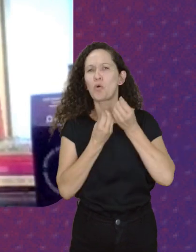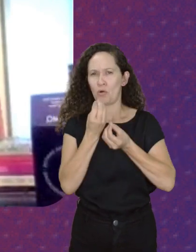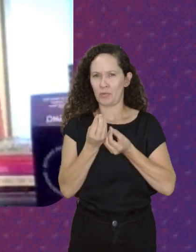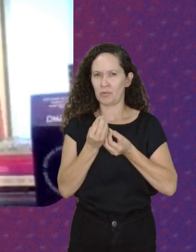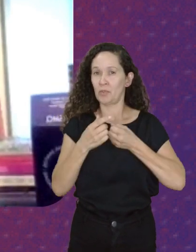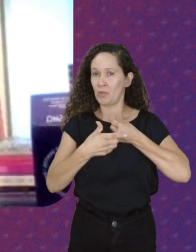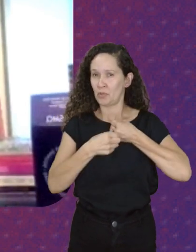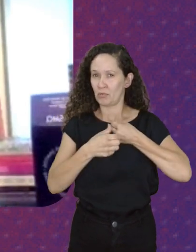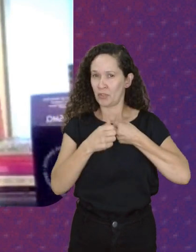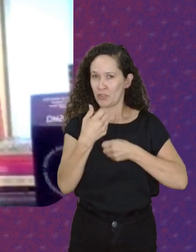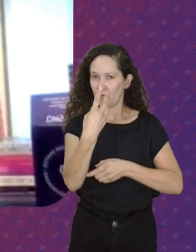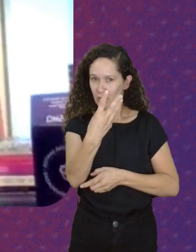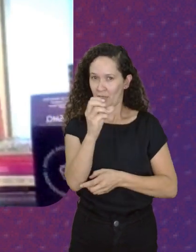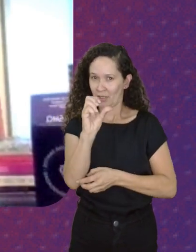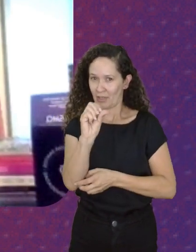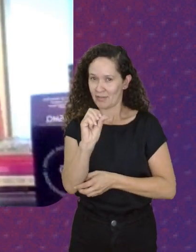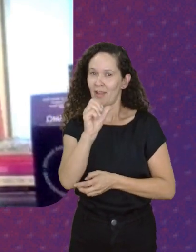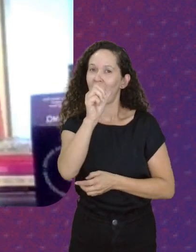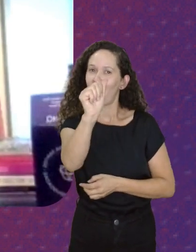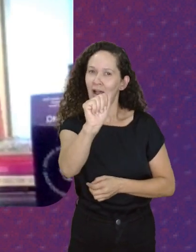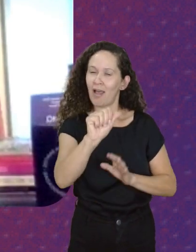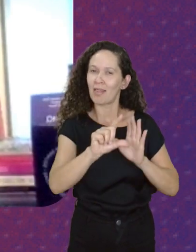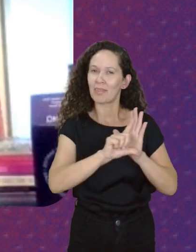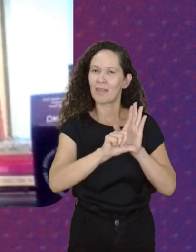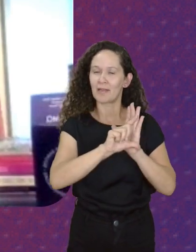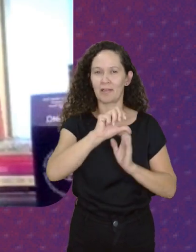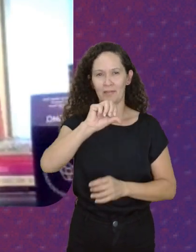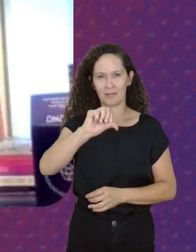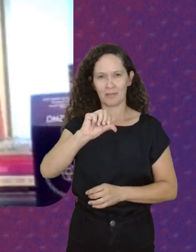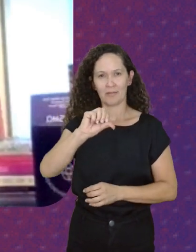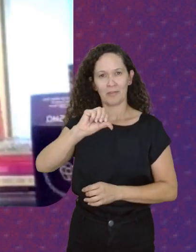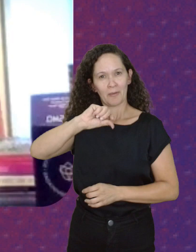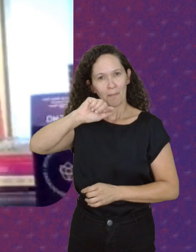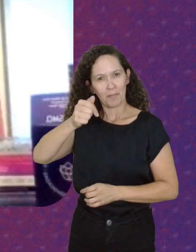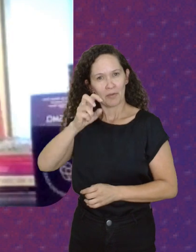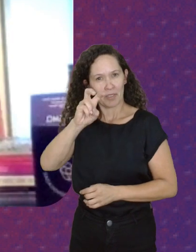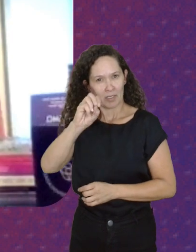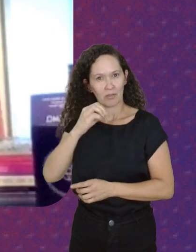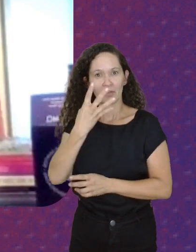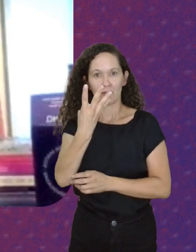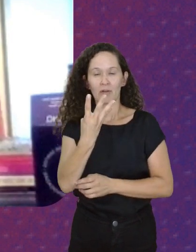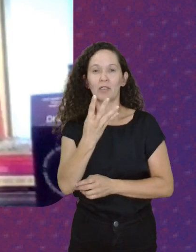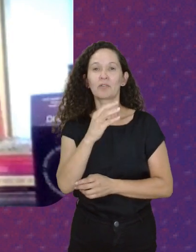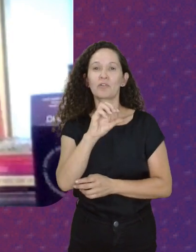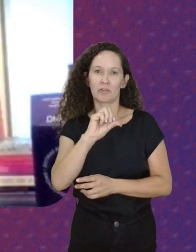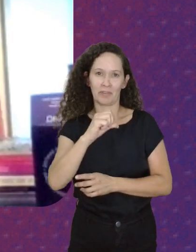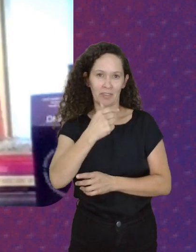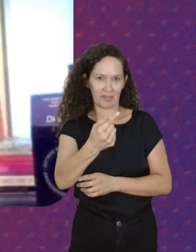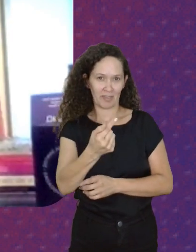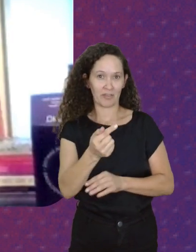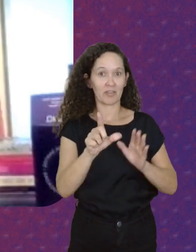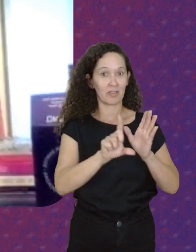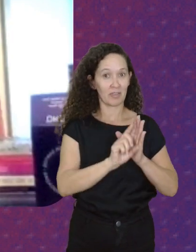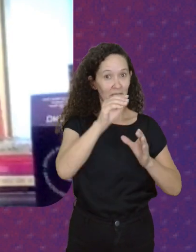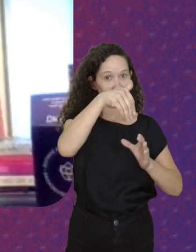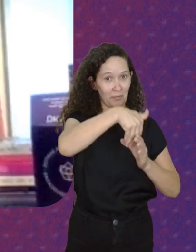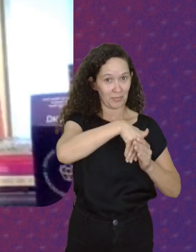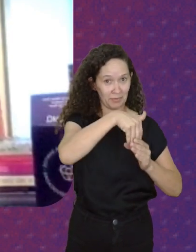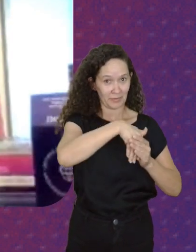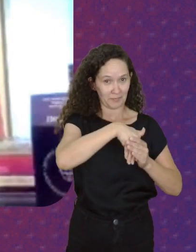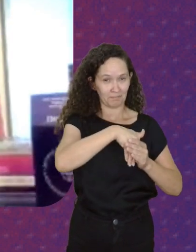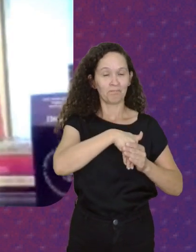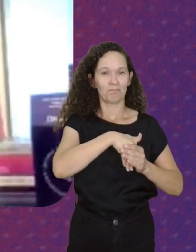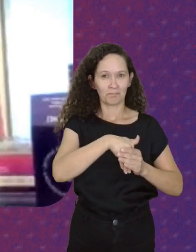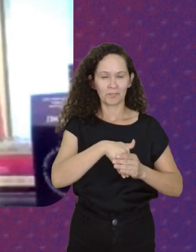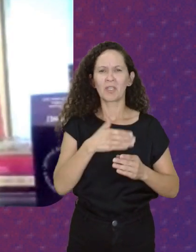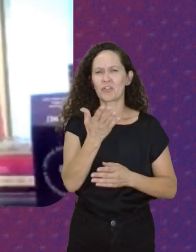artigo 36A da Lei 9.504 de 97, que é a Lei das Eleições, A Lei 9.504 de 97, que